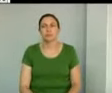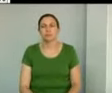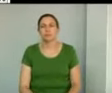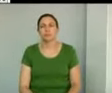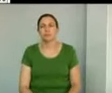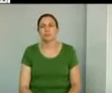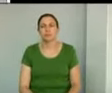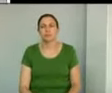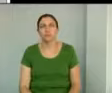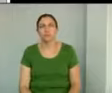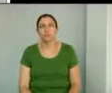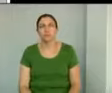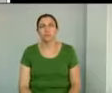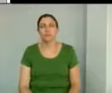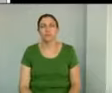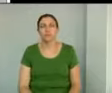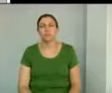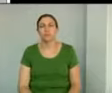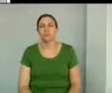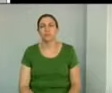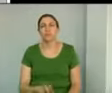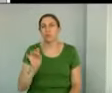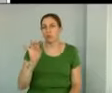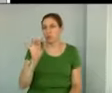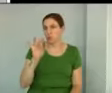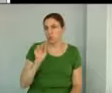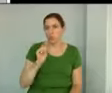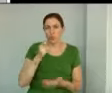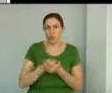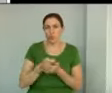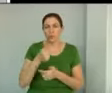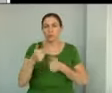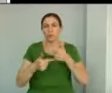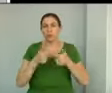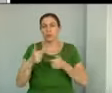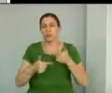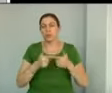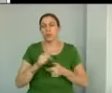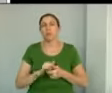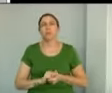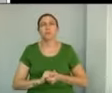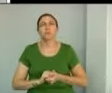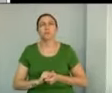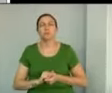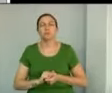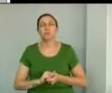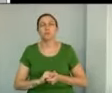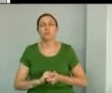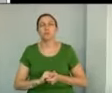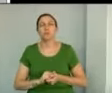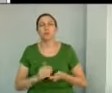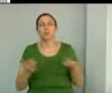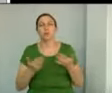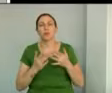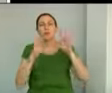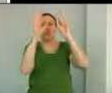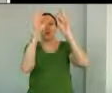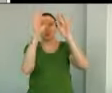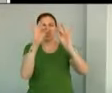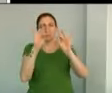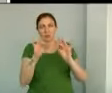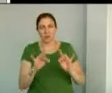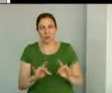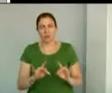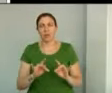serviços do Santa Terezinha. Né? E só compra de serviços, não os outros repasses. Bom, e aqui, então, agora, detalhamento, então, do que sobraria